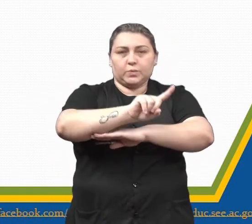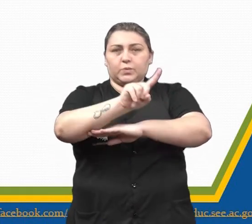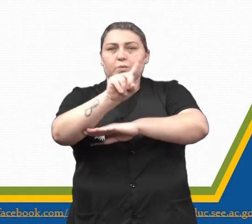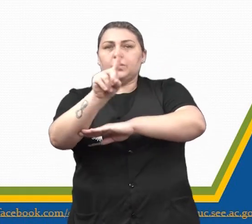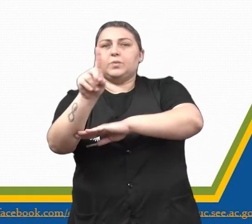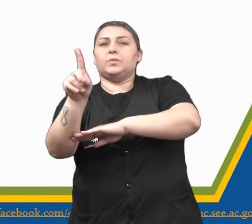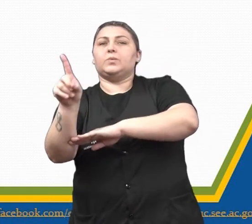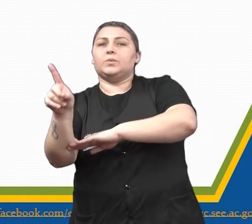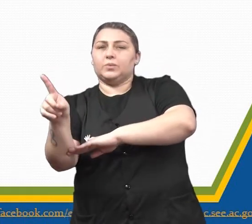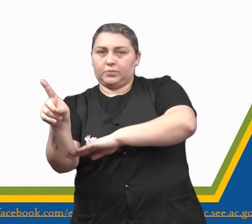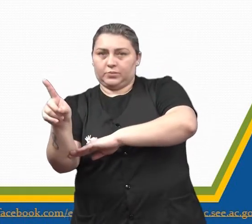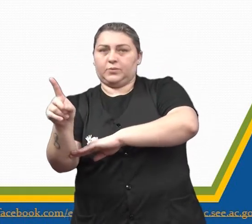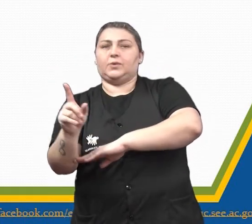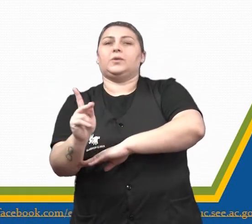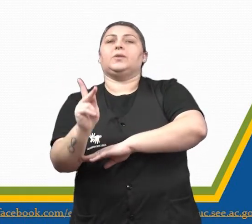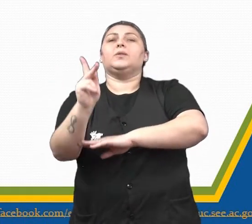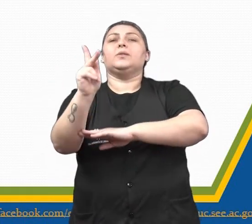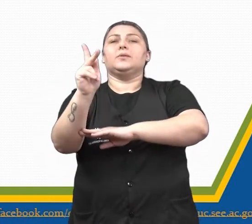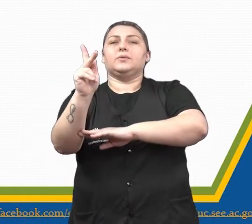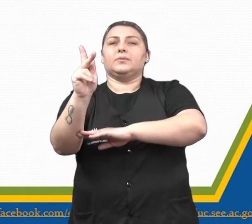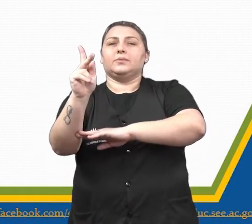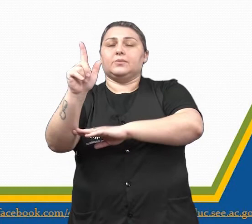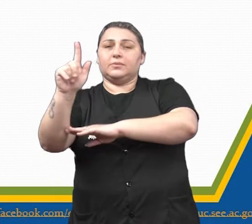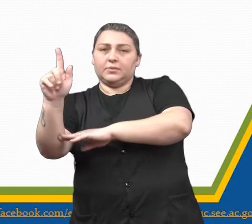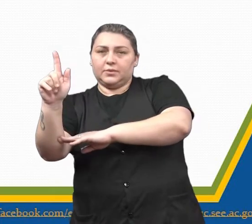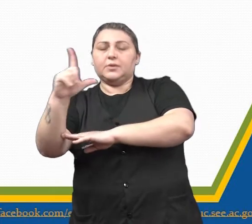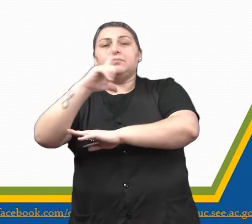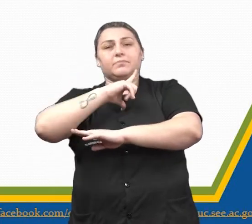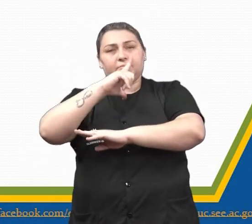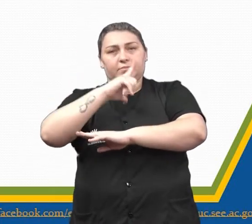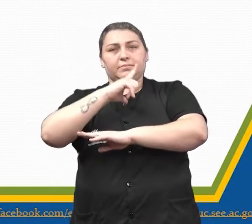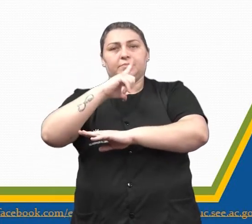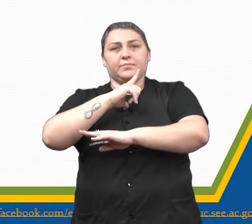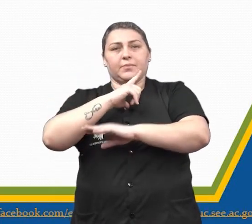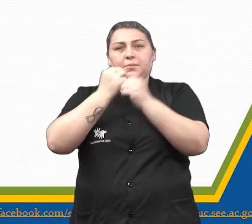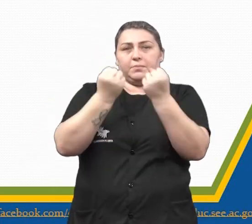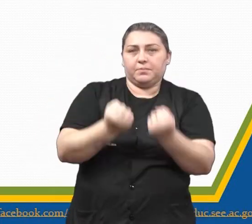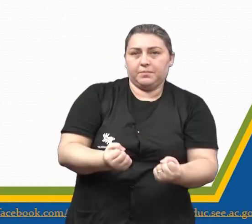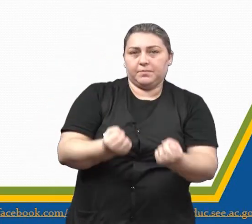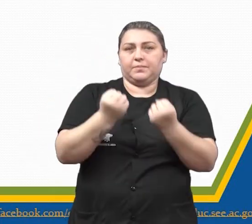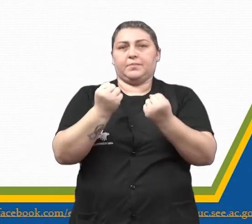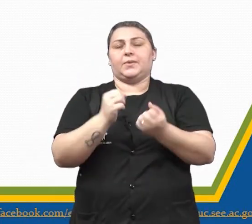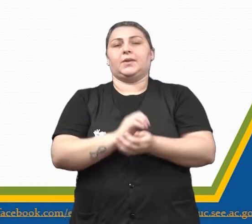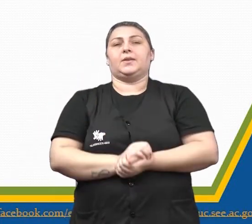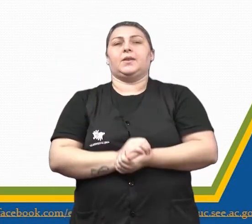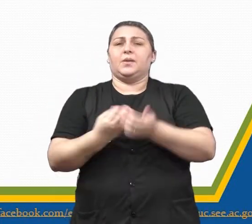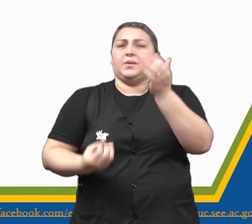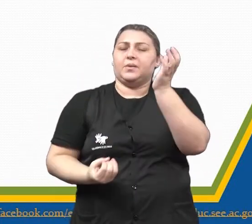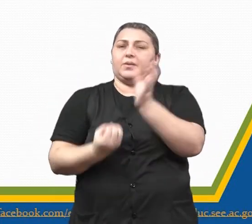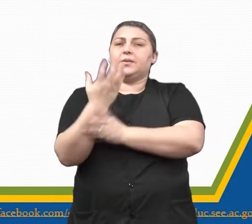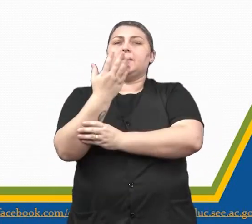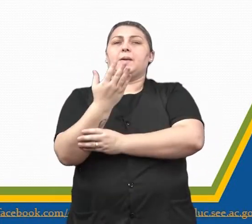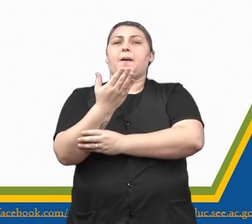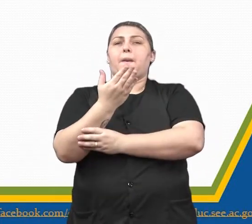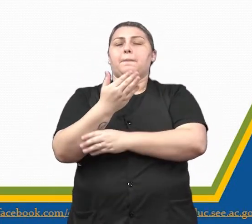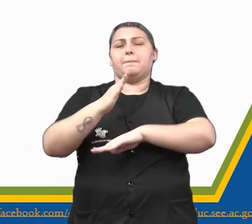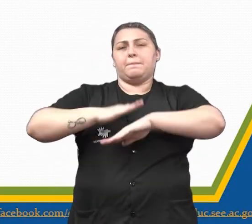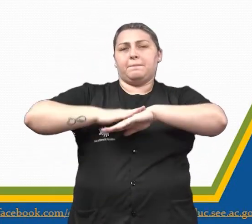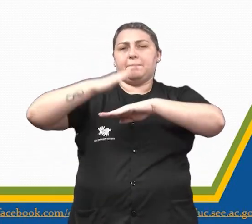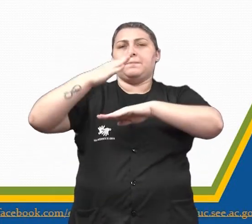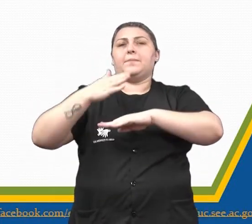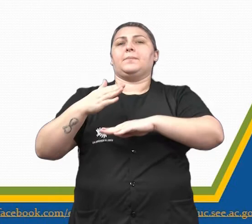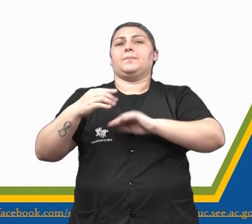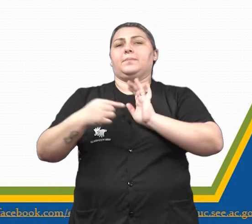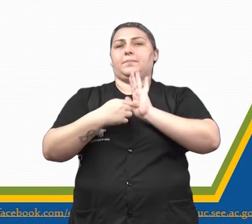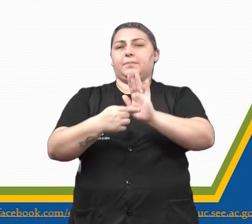subia pro quilograma que ele tinha, né? E aí foram surgindo as balanças mais modernas, como